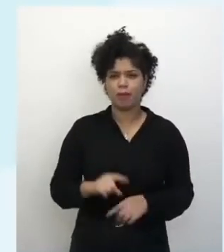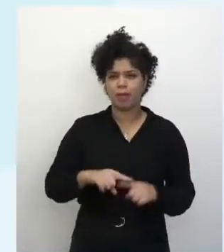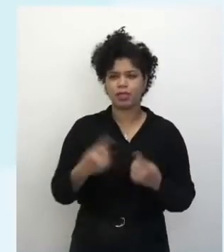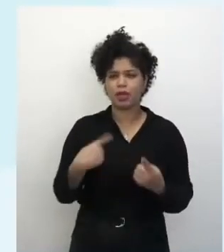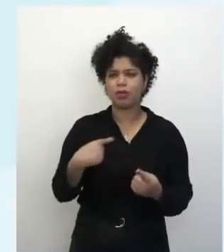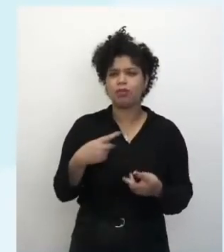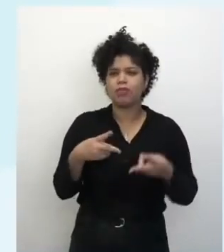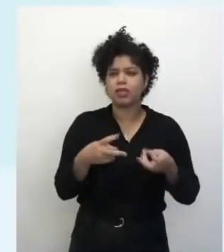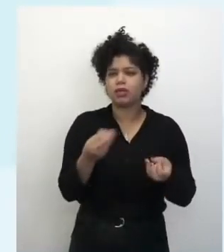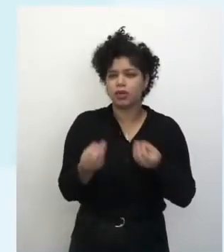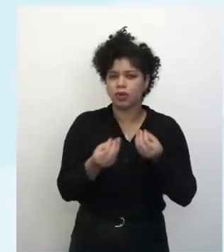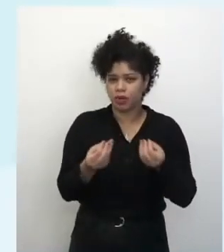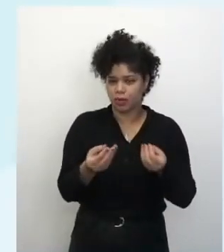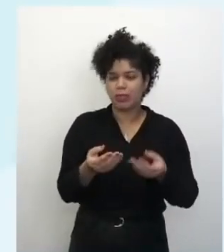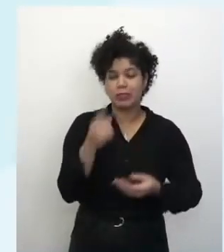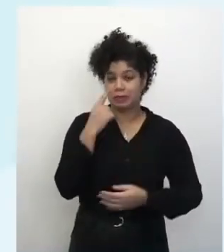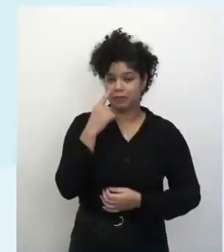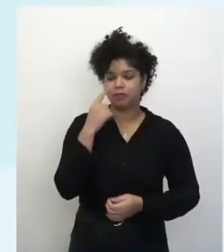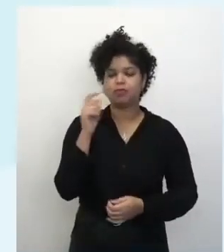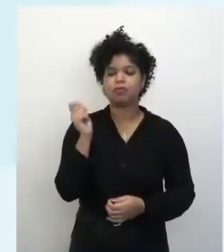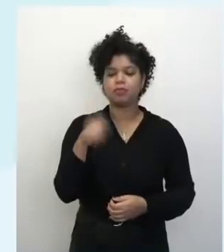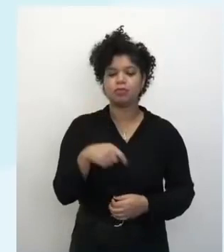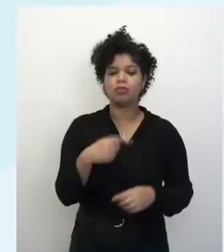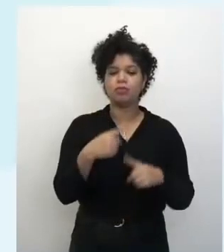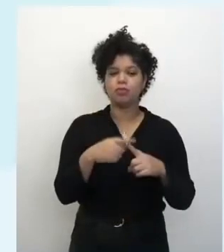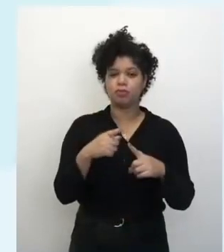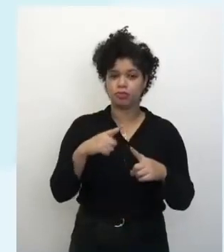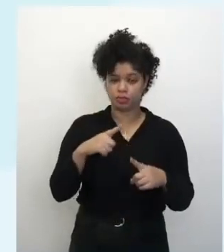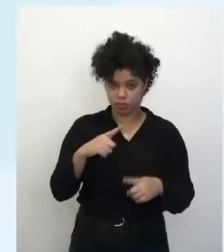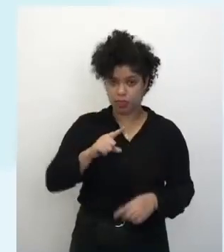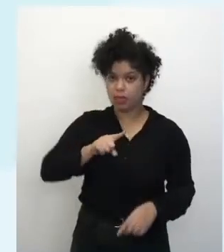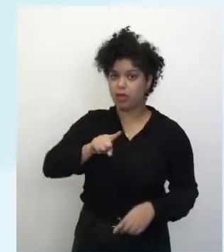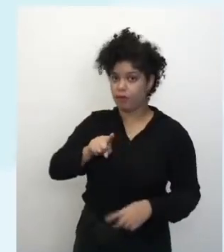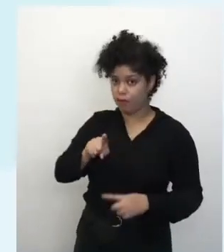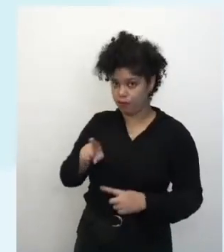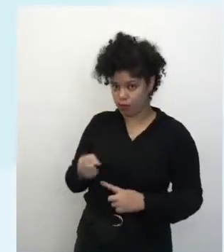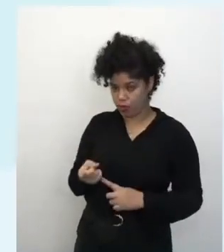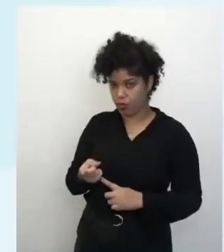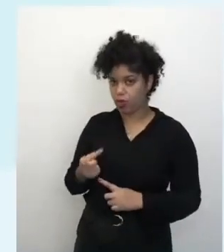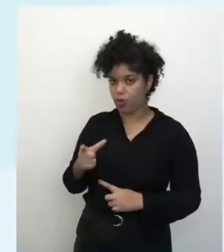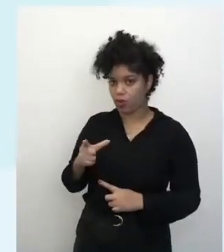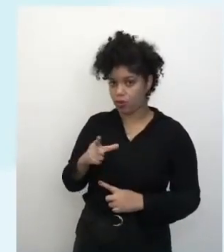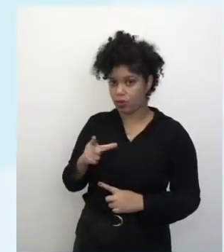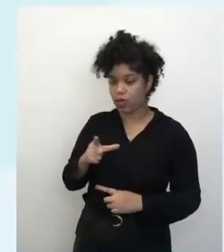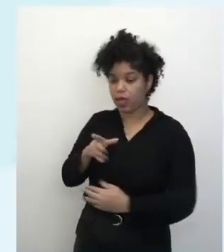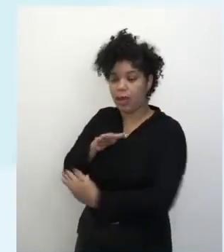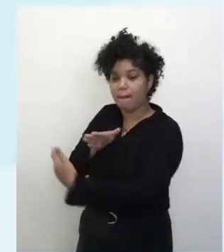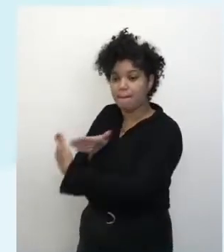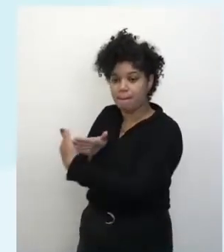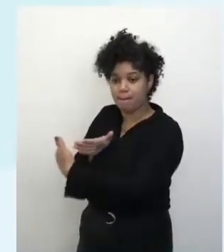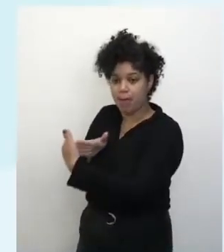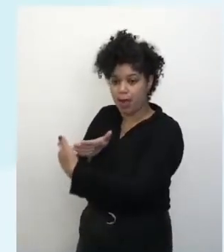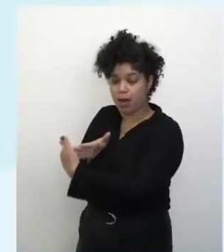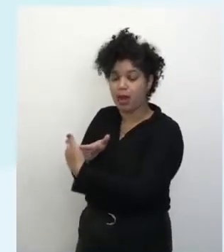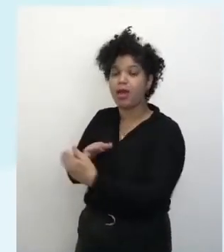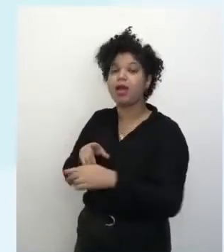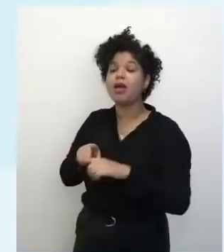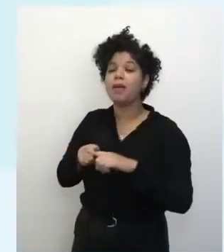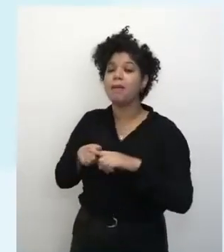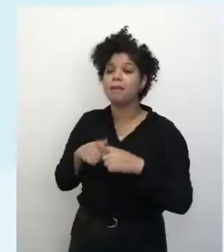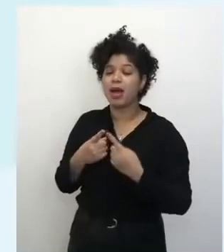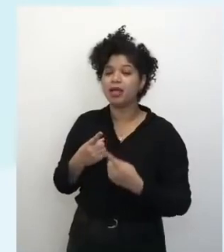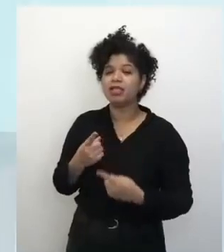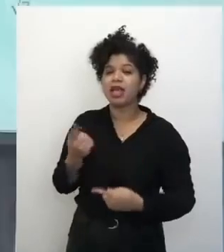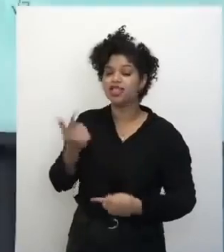vou reconhecer? Na verdade, você vai reconhecer ele porque ele é um decimal infinito, mas ele não é periódico. Peraí,